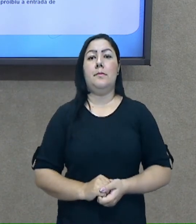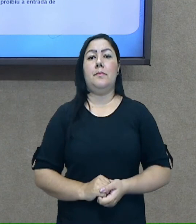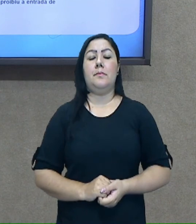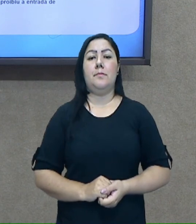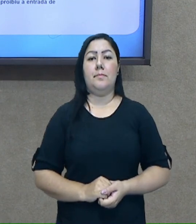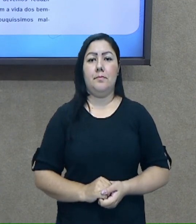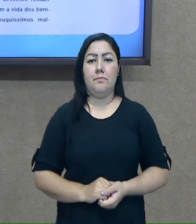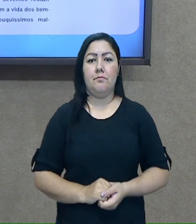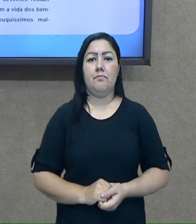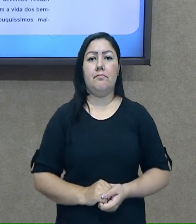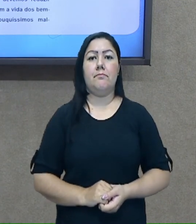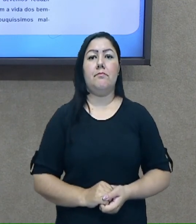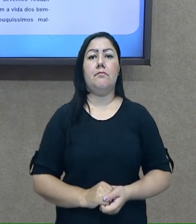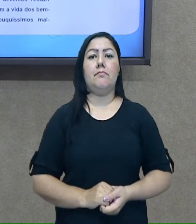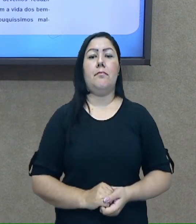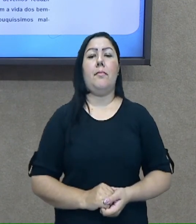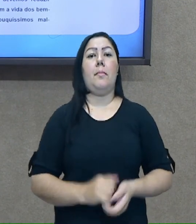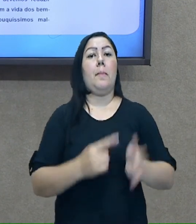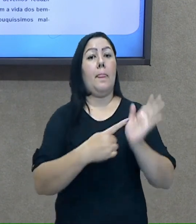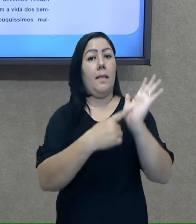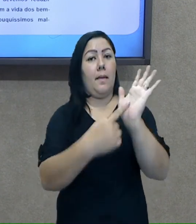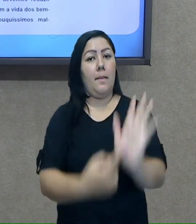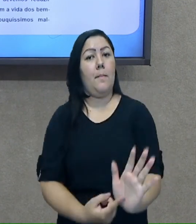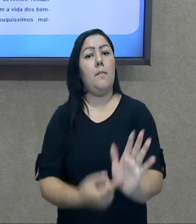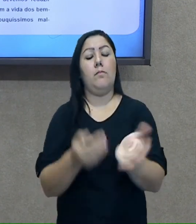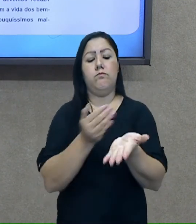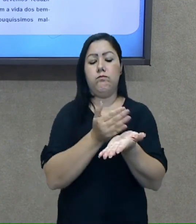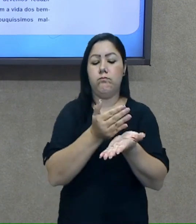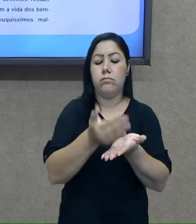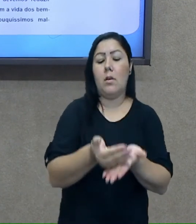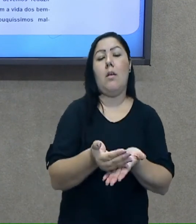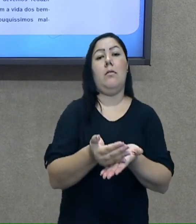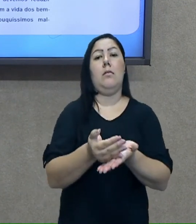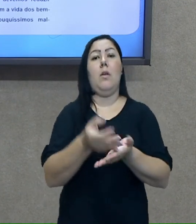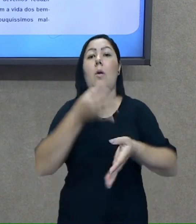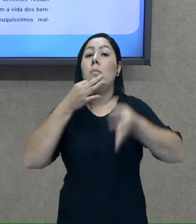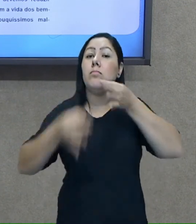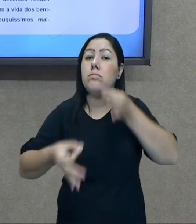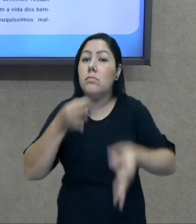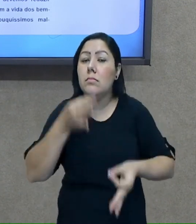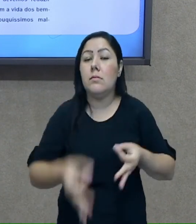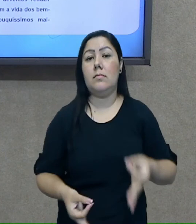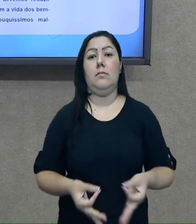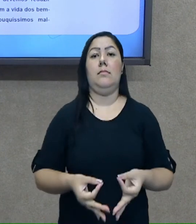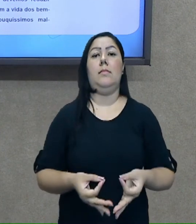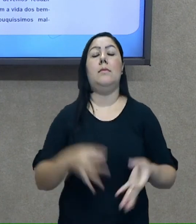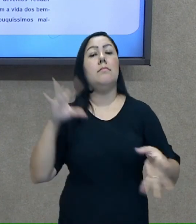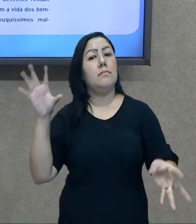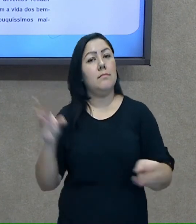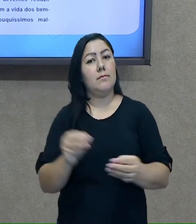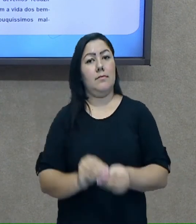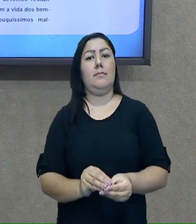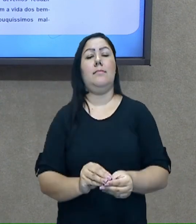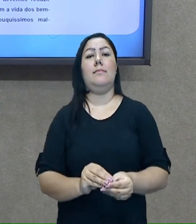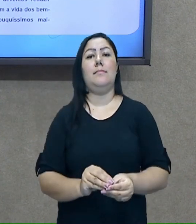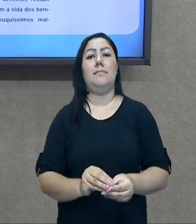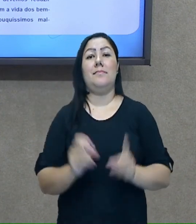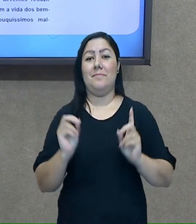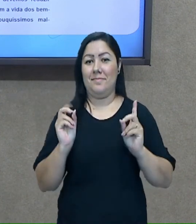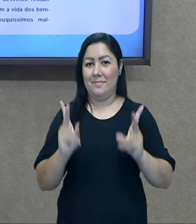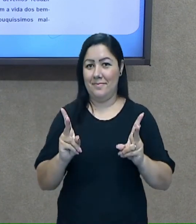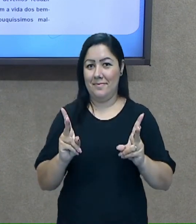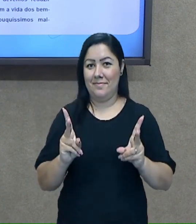em primeira pessoa, apresentou introdução, argumentos e conclusão,